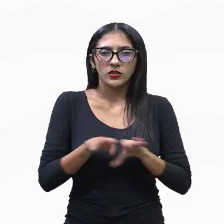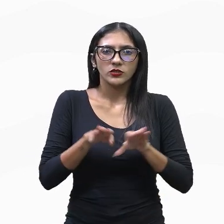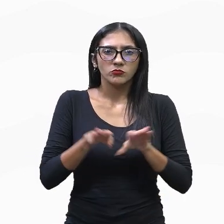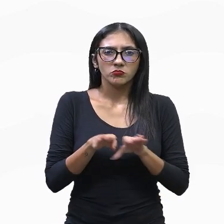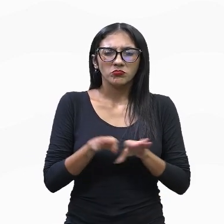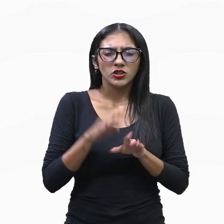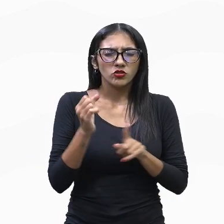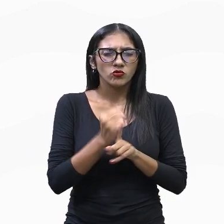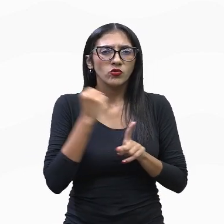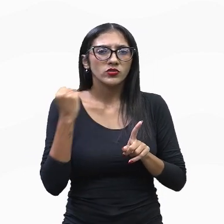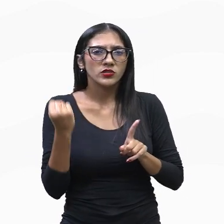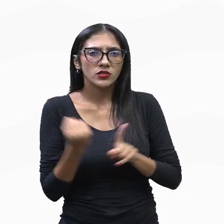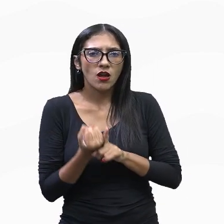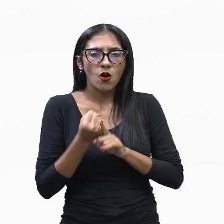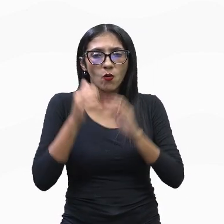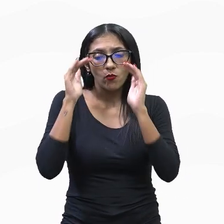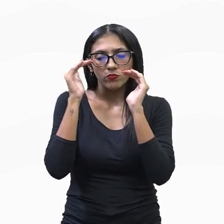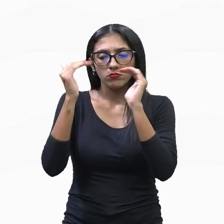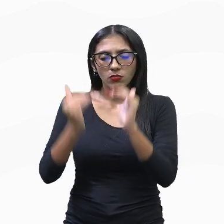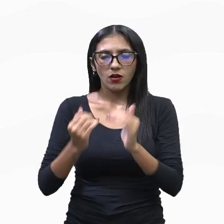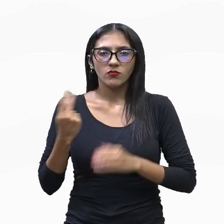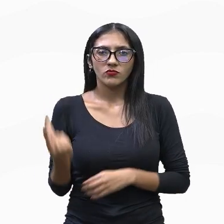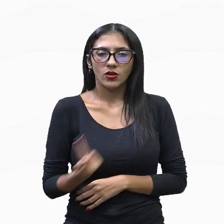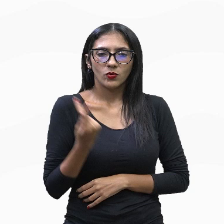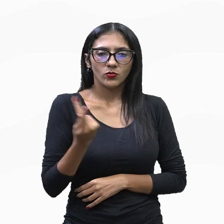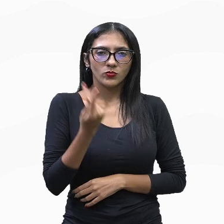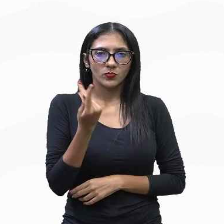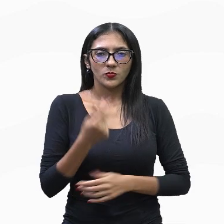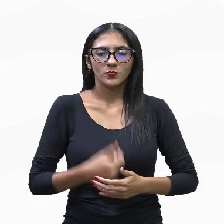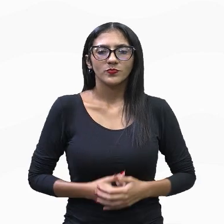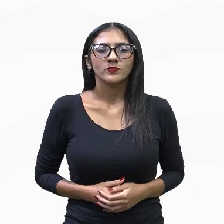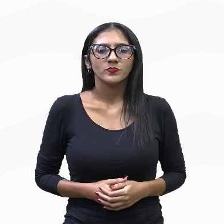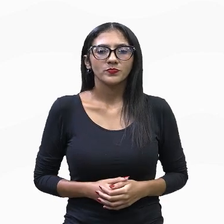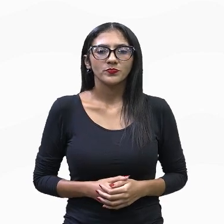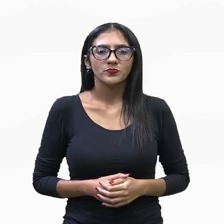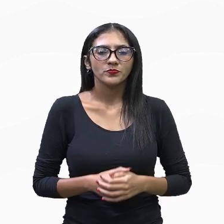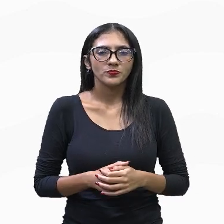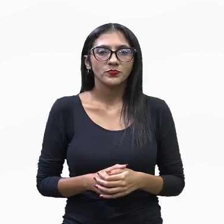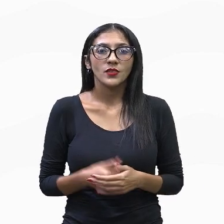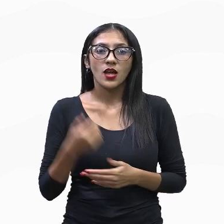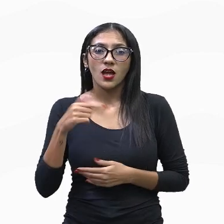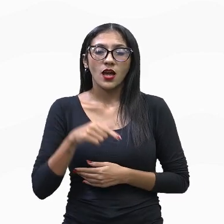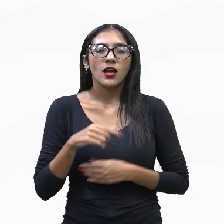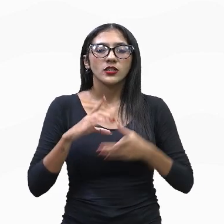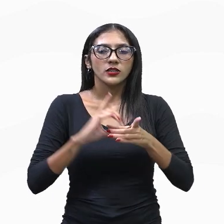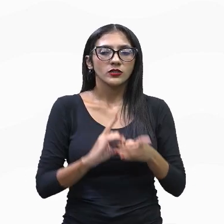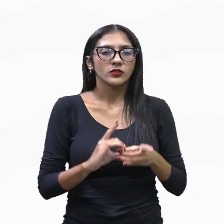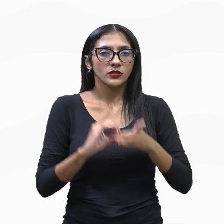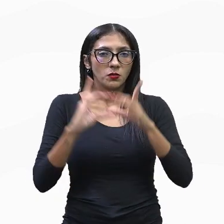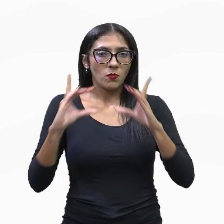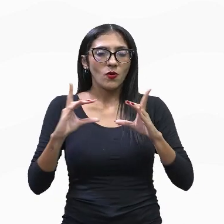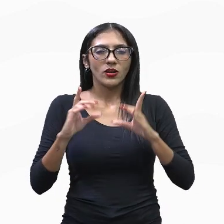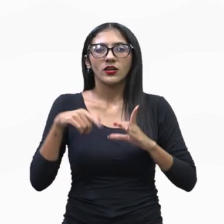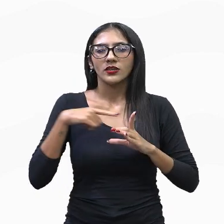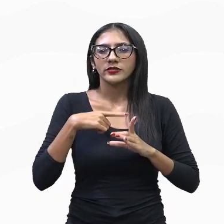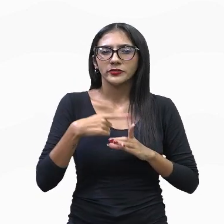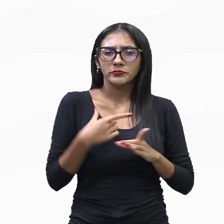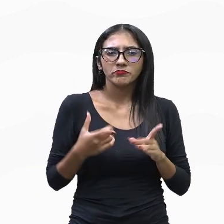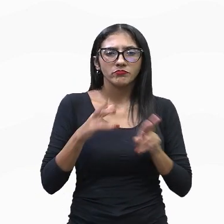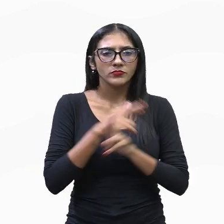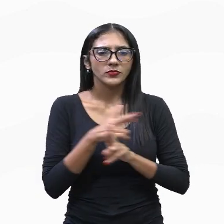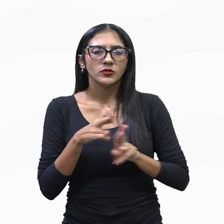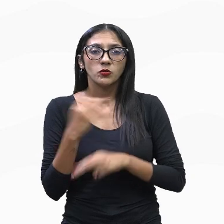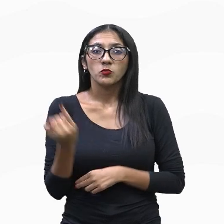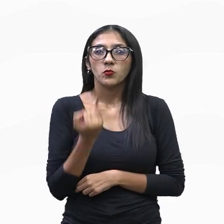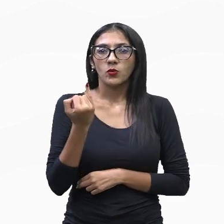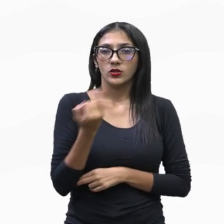indissociável de valores democráticos. Aqui, pessoal, a democracia, ela pesa, porque ela faz parte da